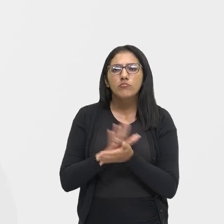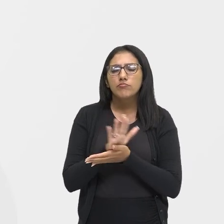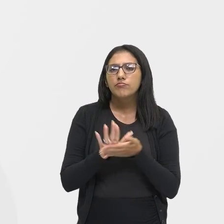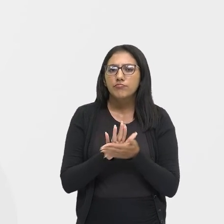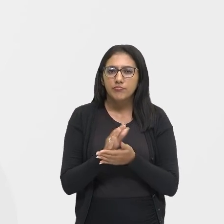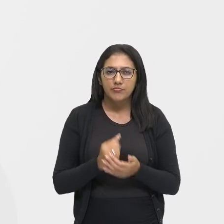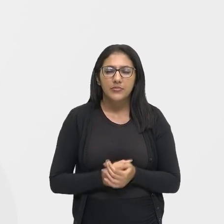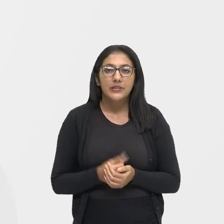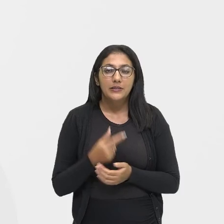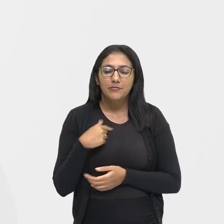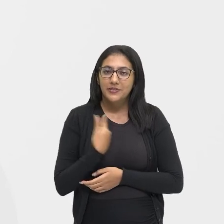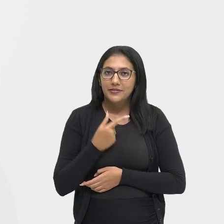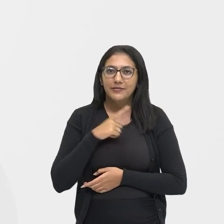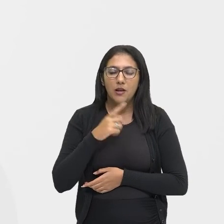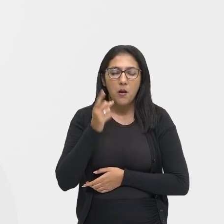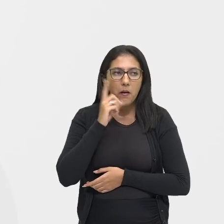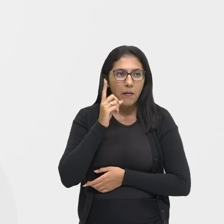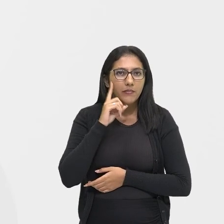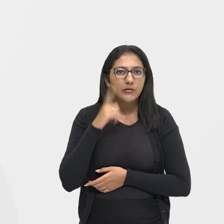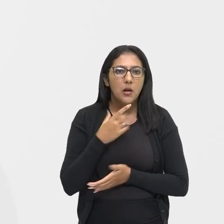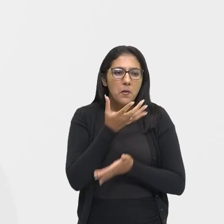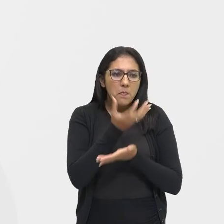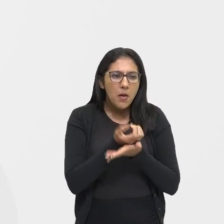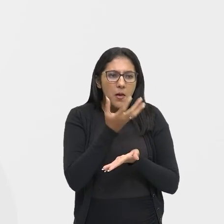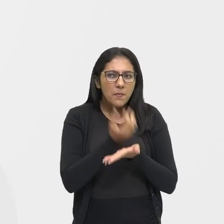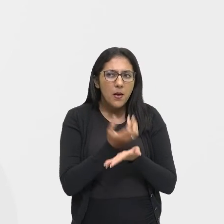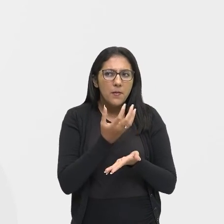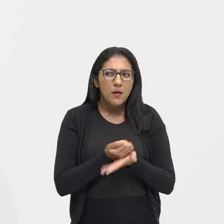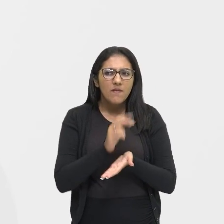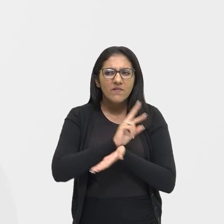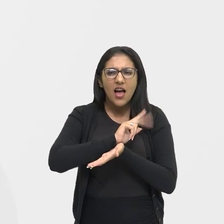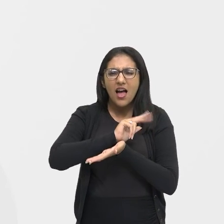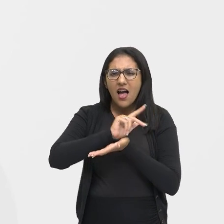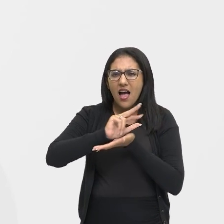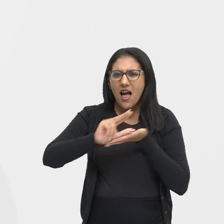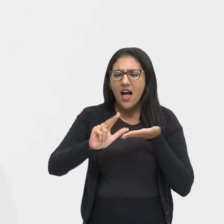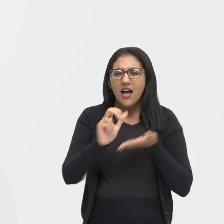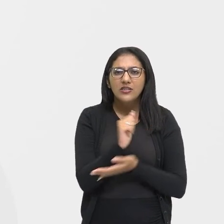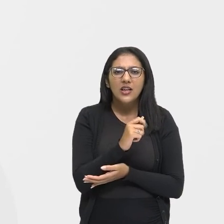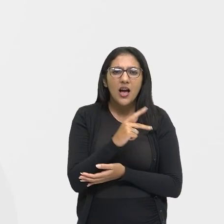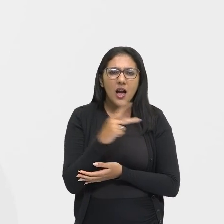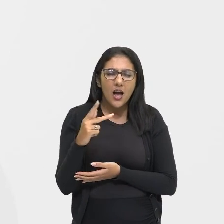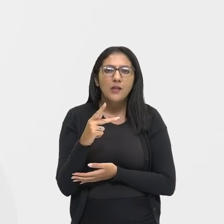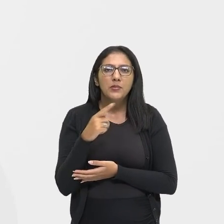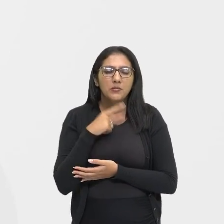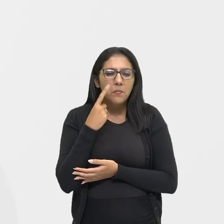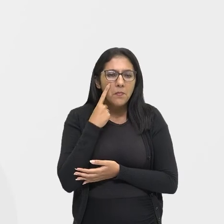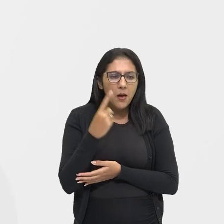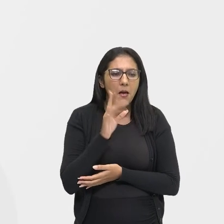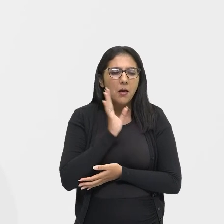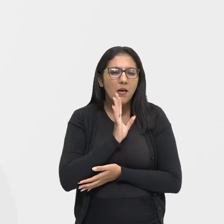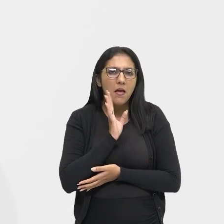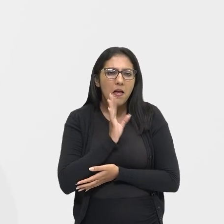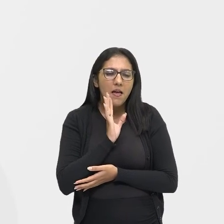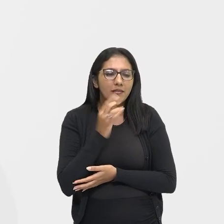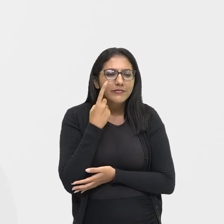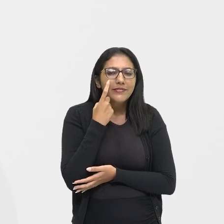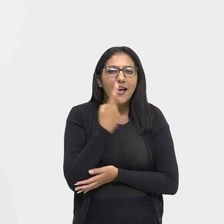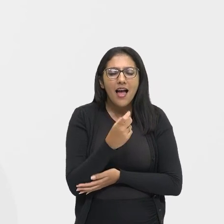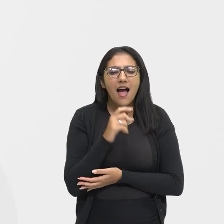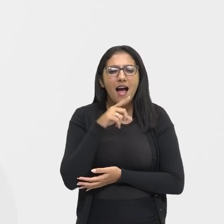bom? Um técnico de TI, tá? Um profissional de TI que chama. Vamos lá. Agora, nós vamos verificar